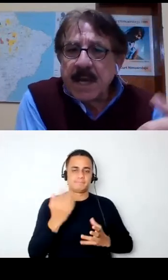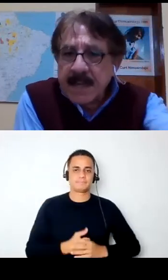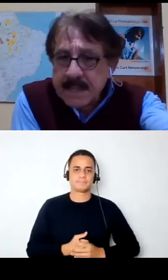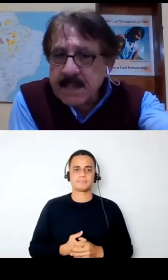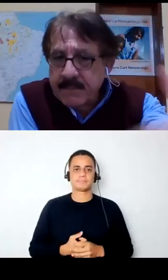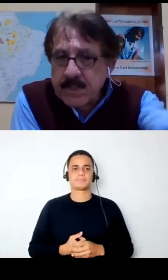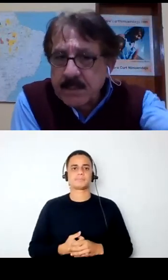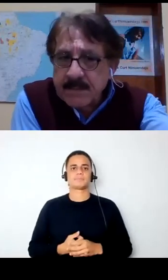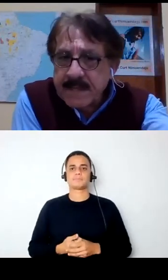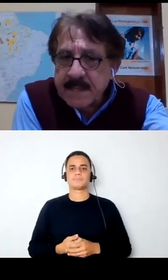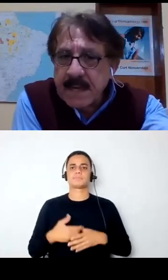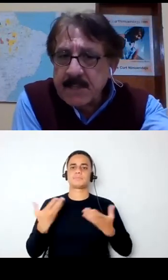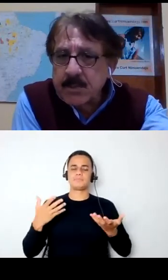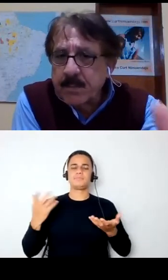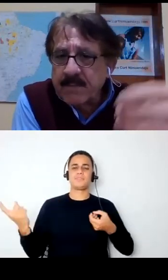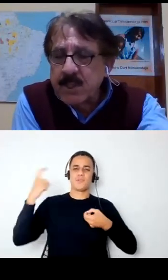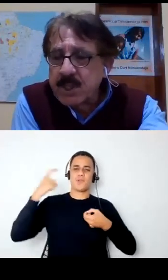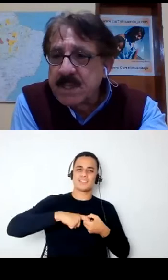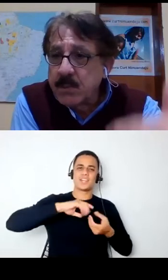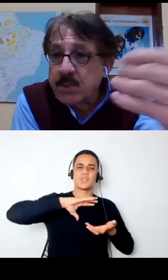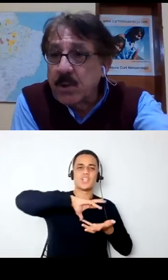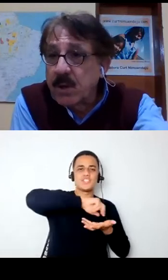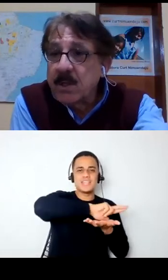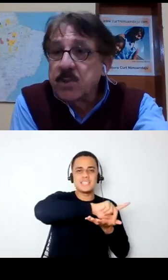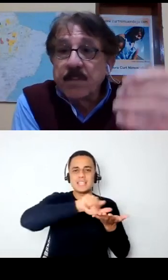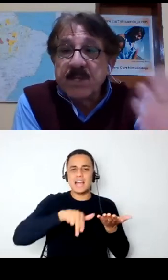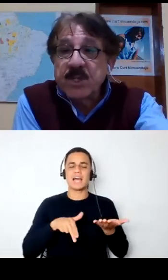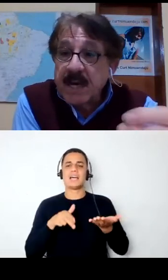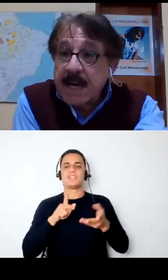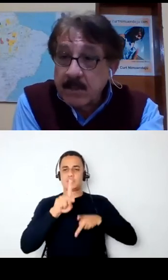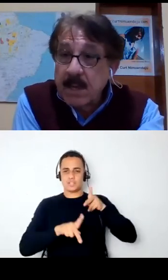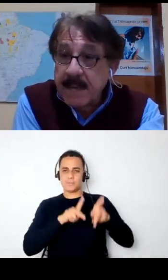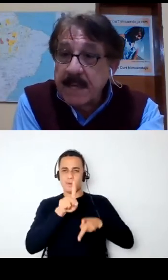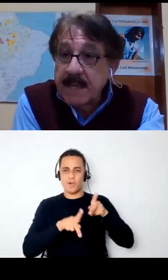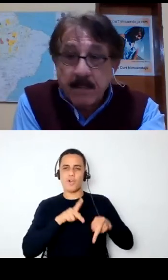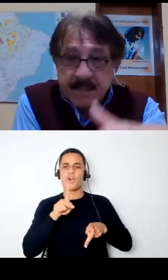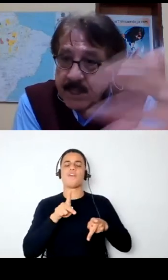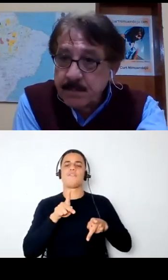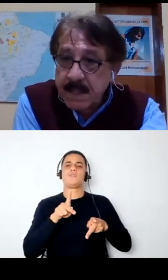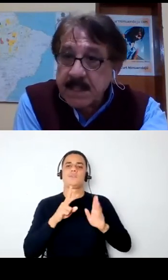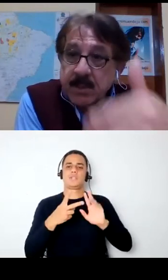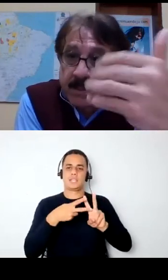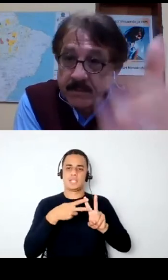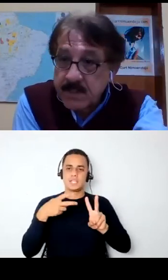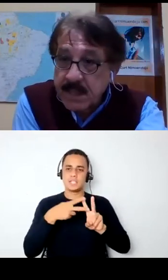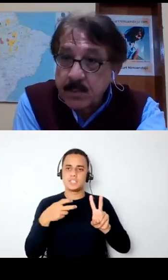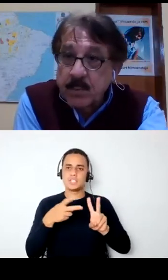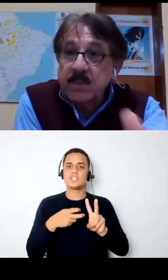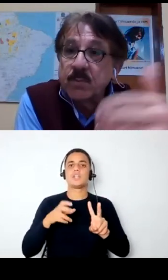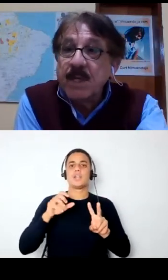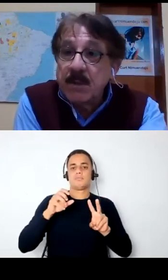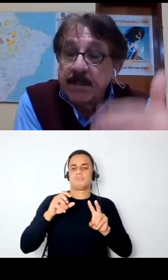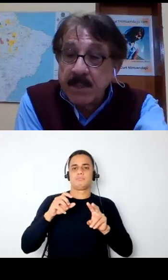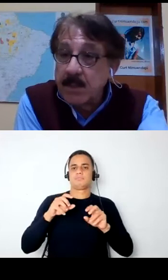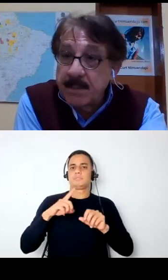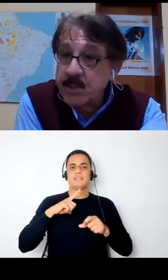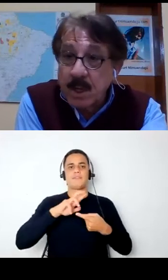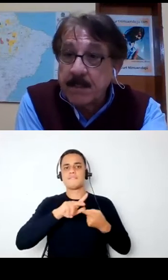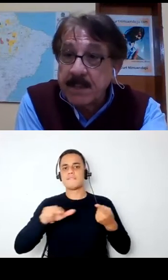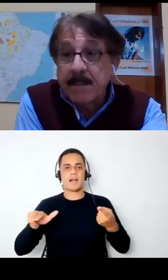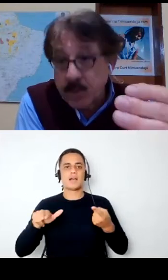Eles podiam fazer, então vamos pegar essa plantinha, botar num vasinho, né, e guardar na beira de casa. Se alguém for picado, a gente sai correndo, está